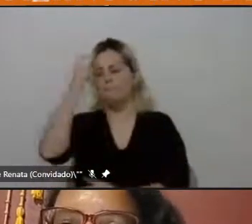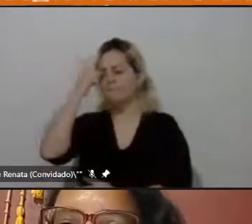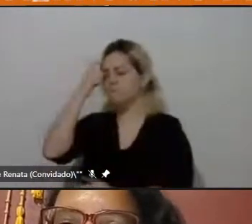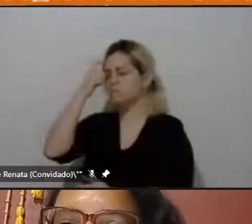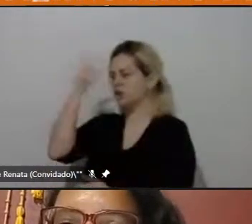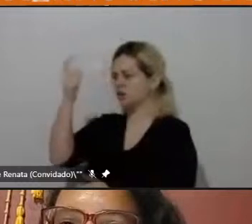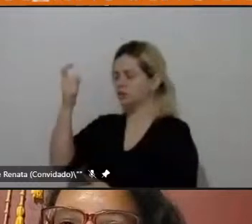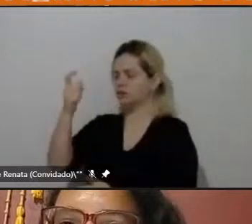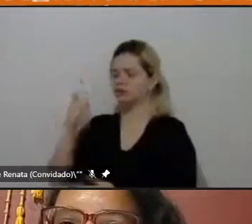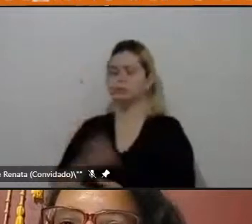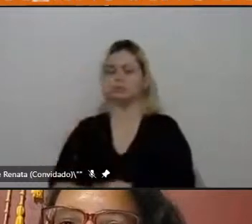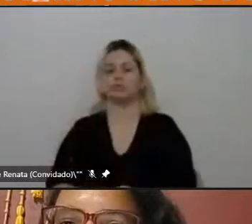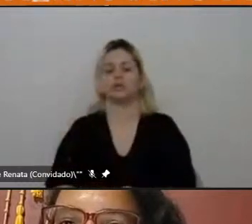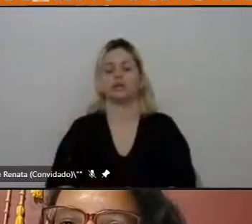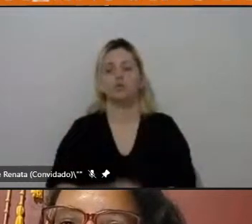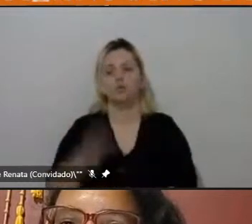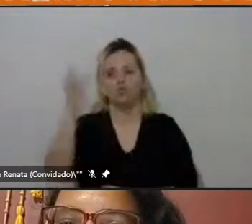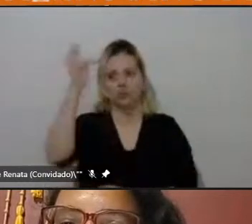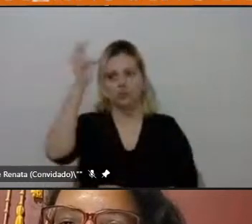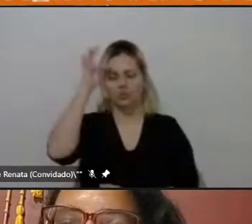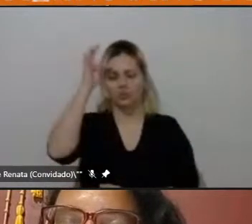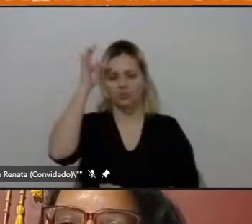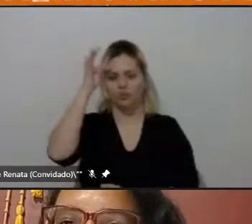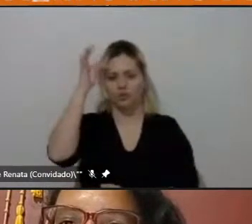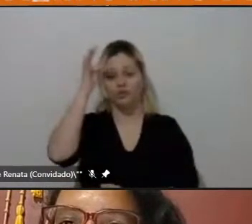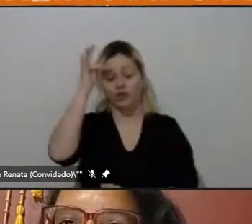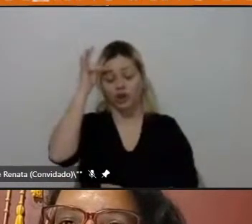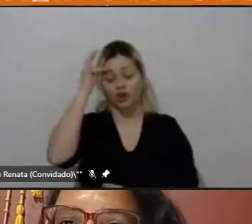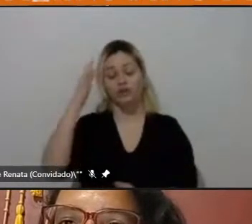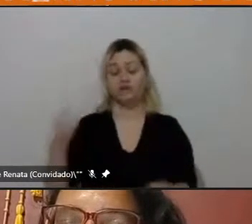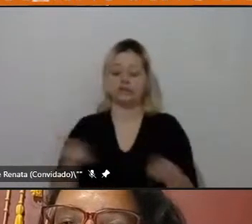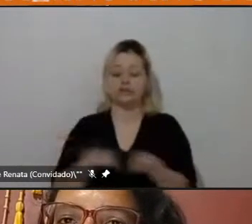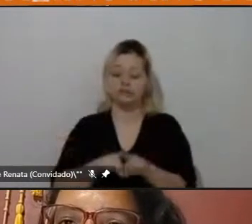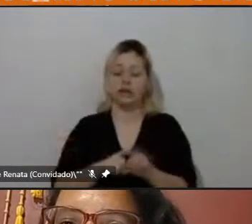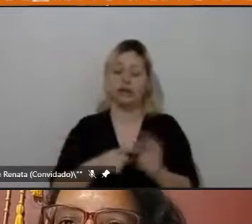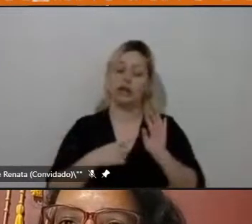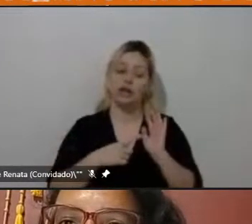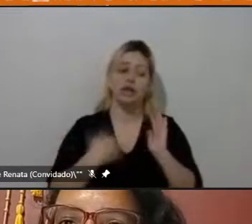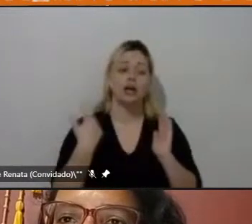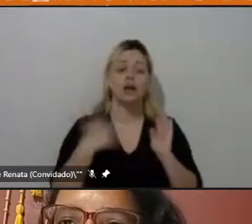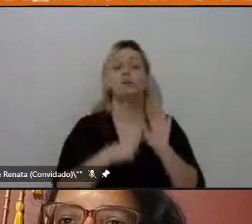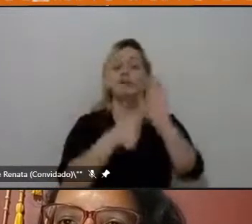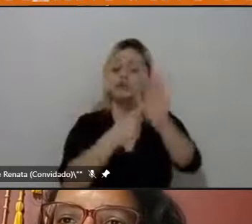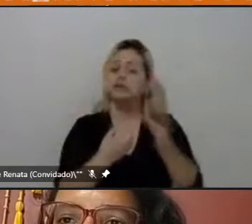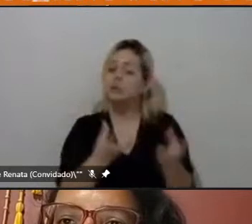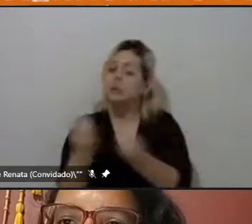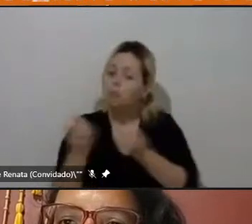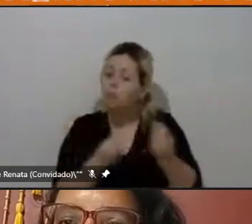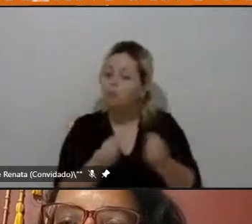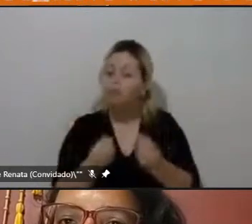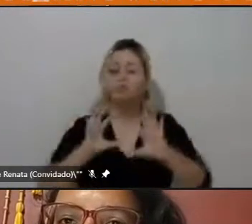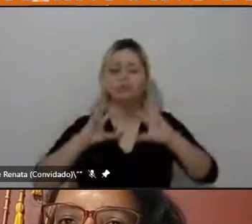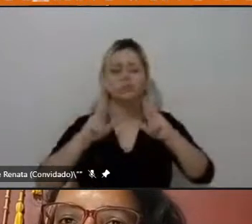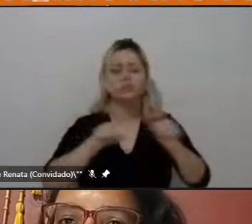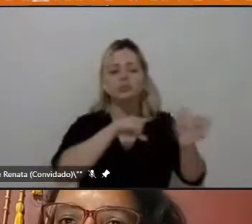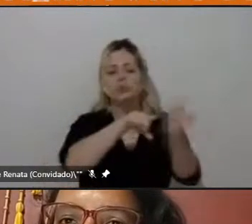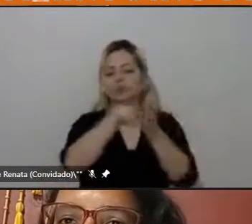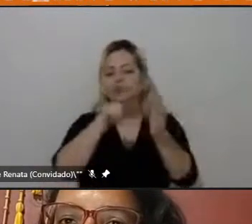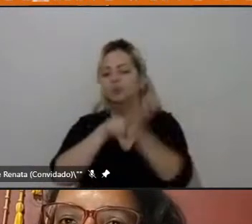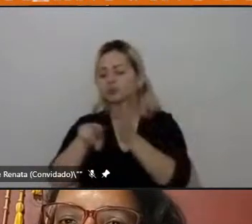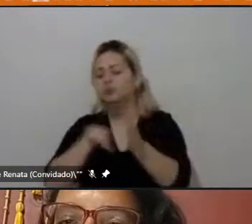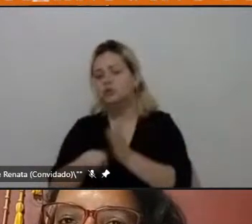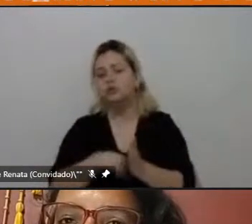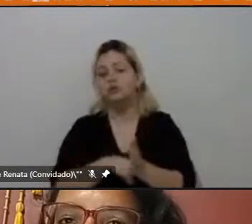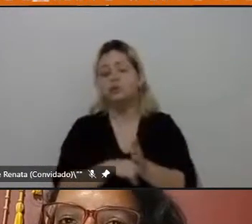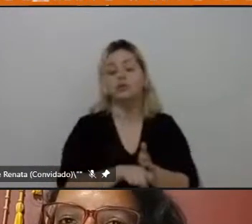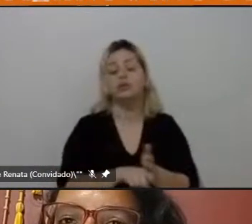do território e acho que representa muito bem, né? Acho que essas dimensões que a gente tanto conversa e as pessoas que estão